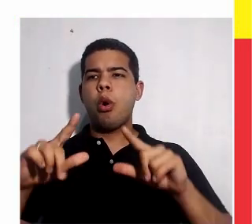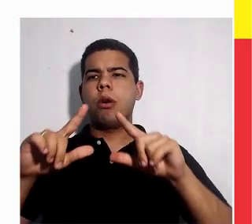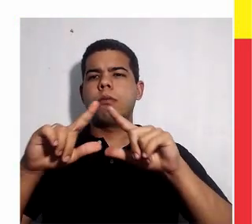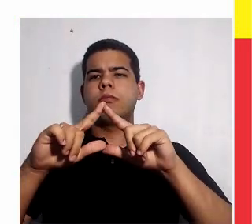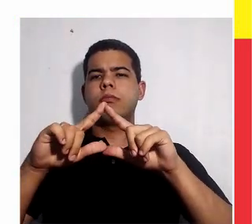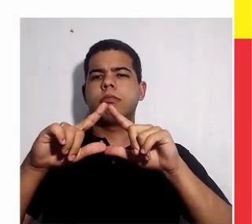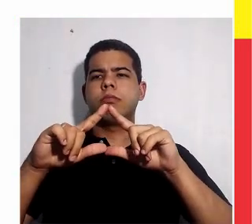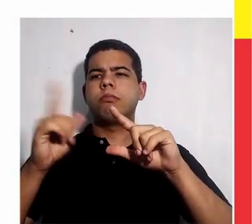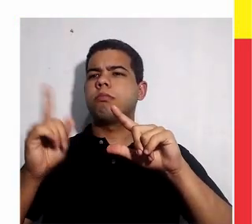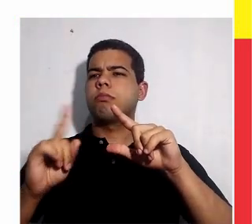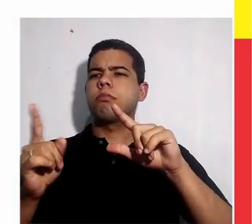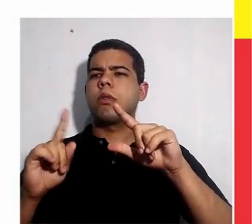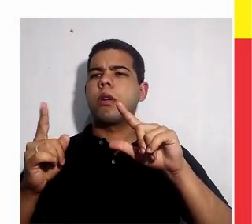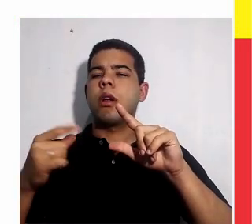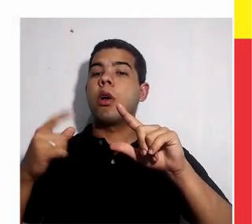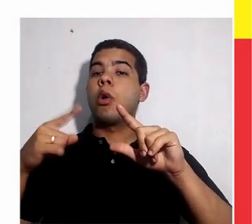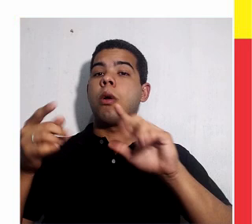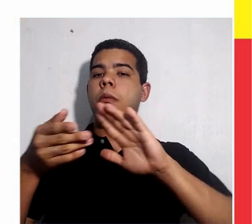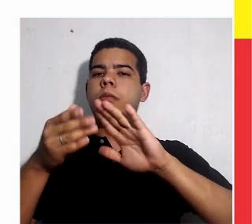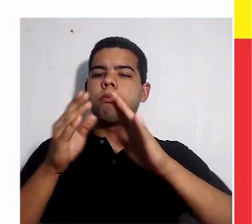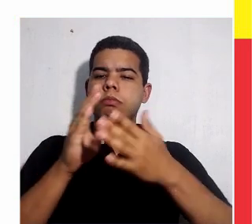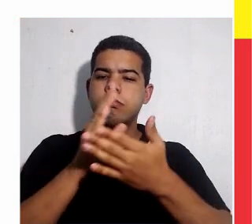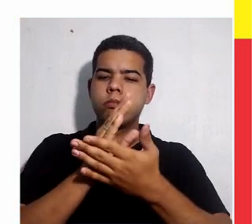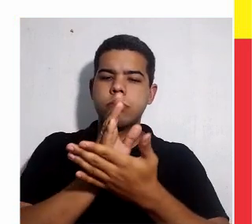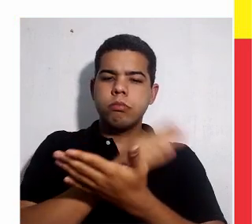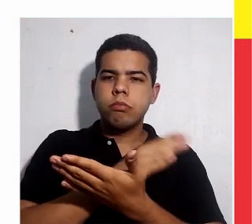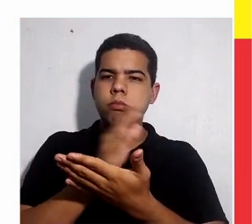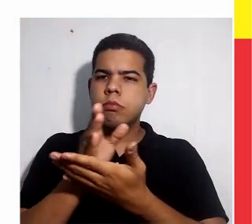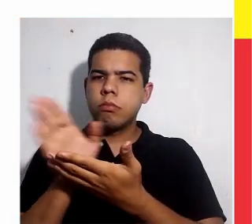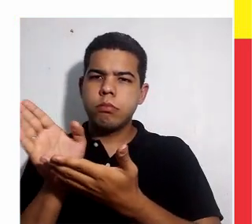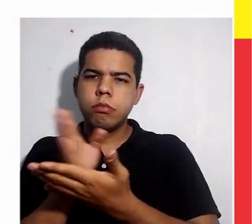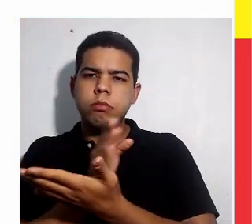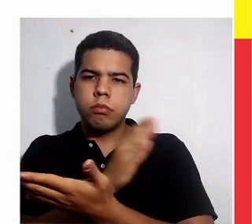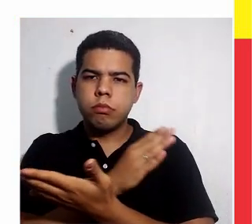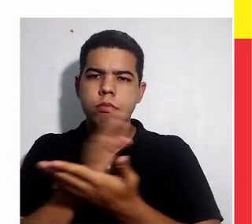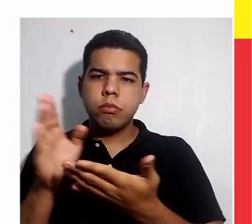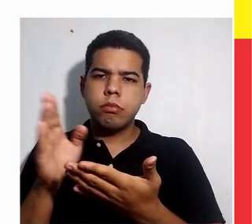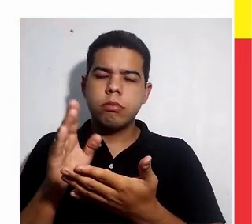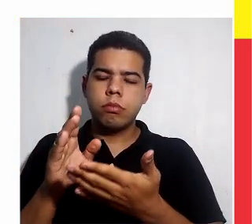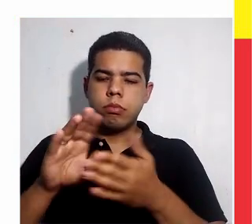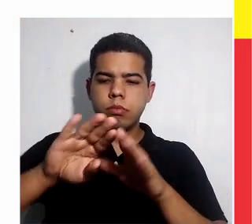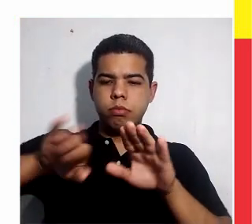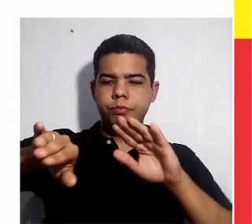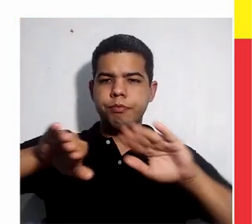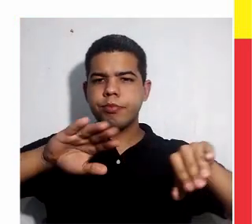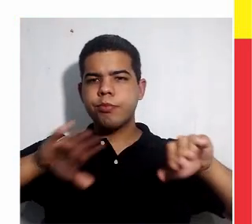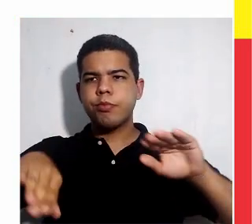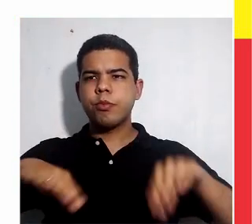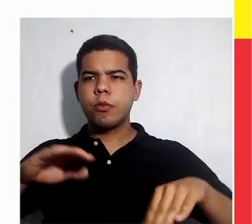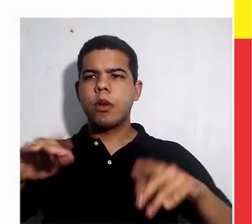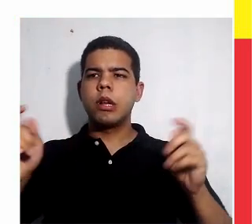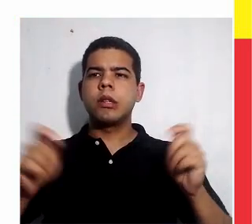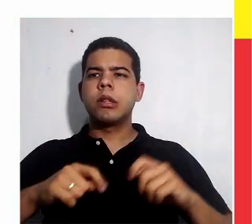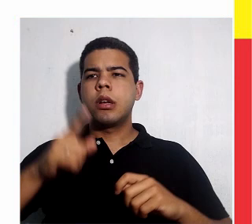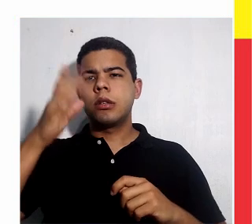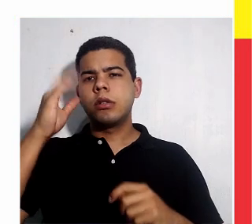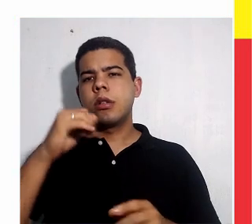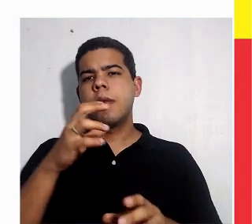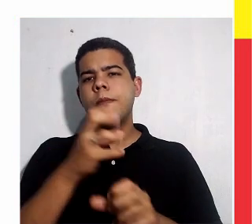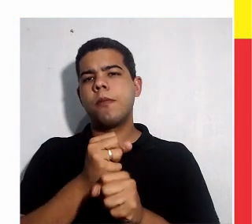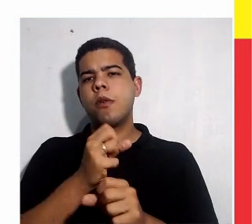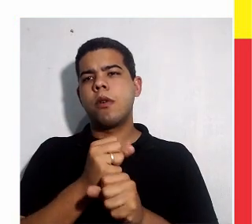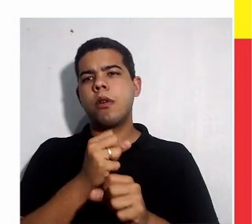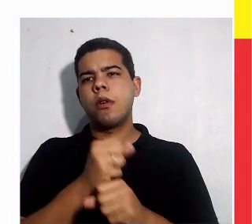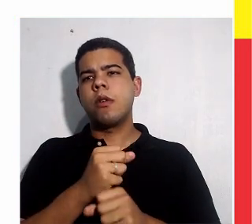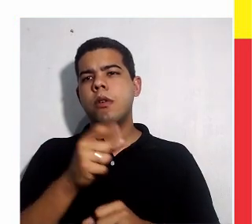você pode decompor essa figura em retângulos e triângulos, né? Já que você sabe